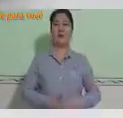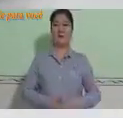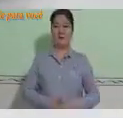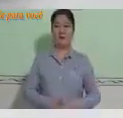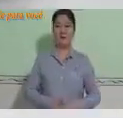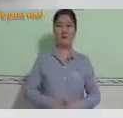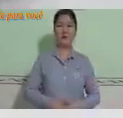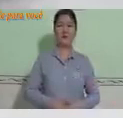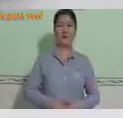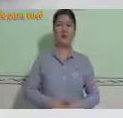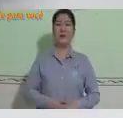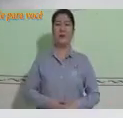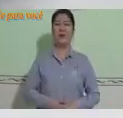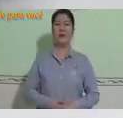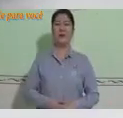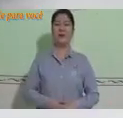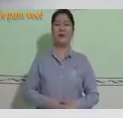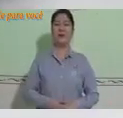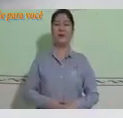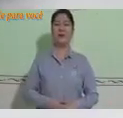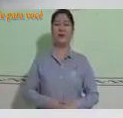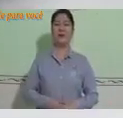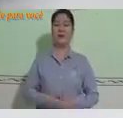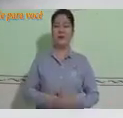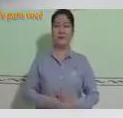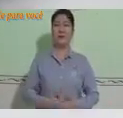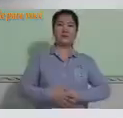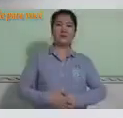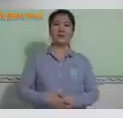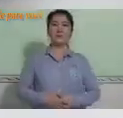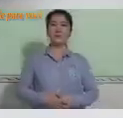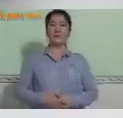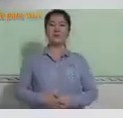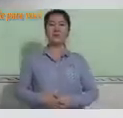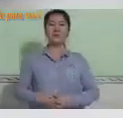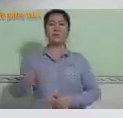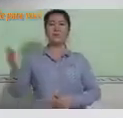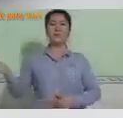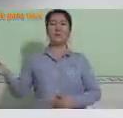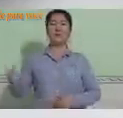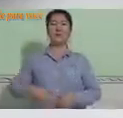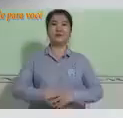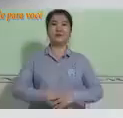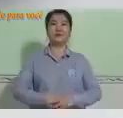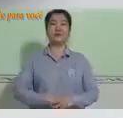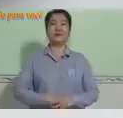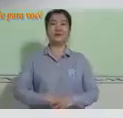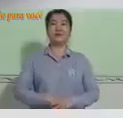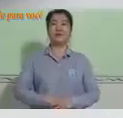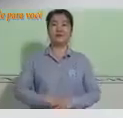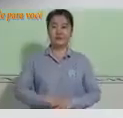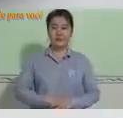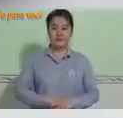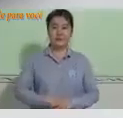ser necessário usar outros métodos que ajudem a largar o vício, como hipnotismo, consultas com um psicólogo